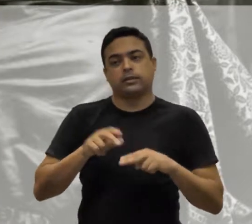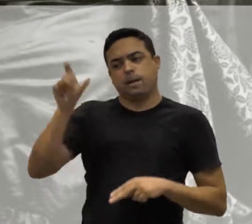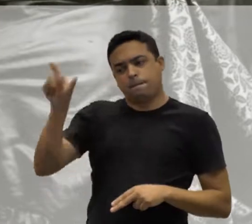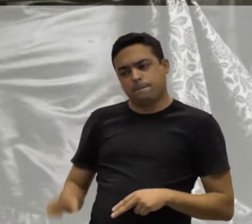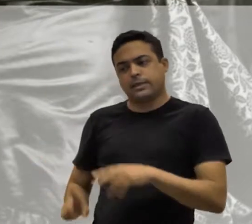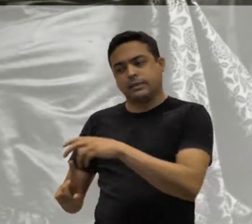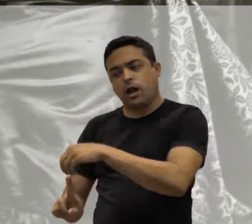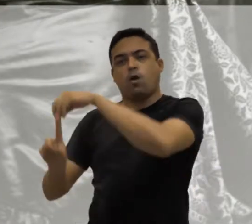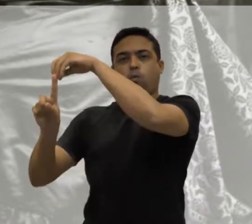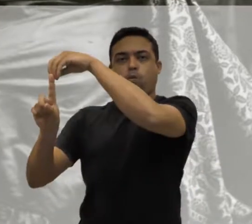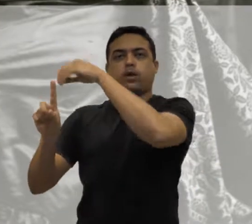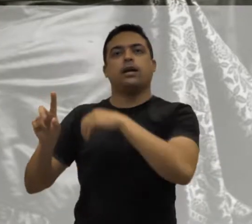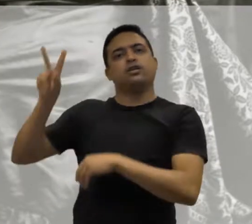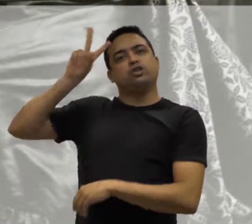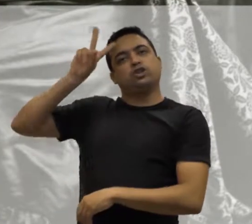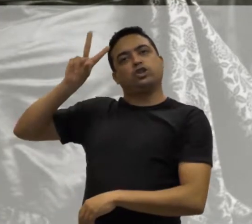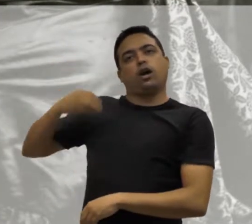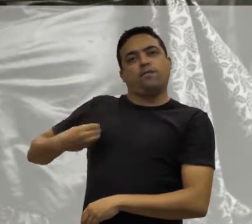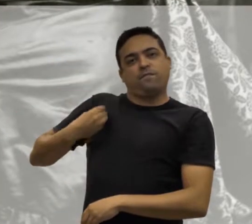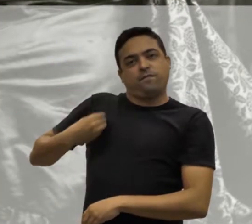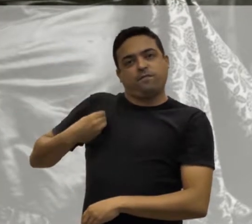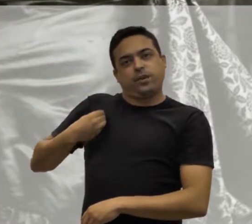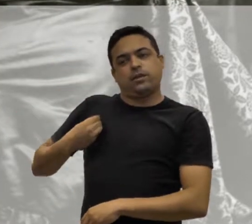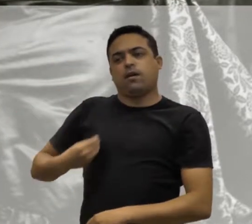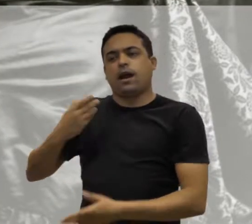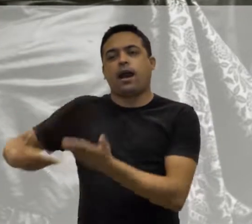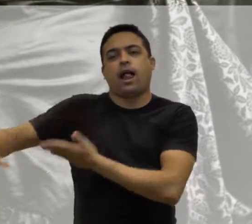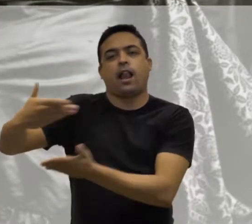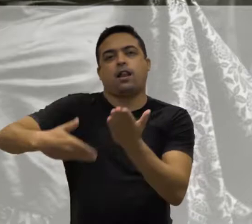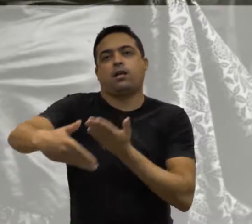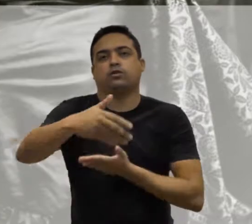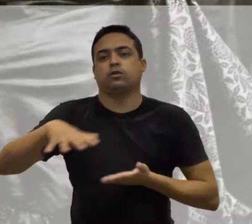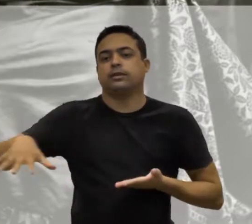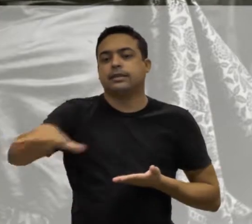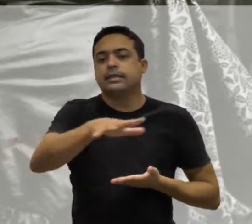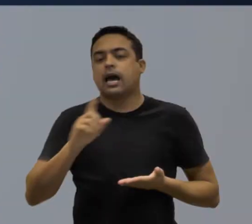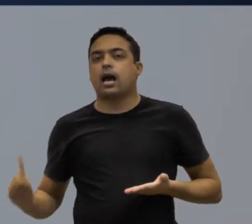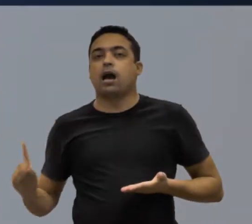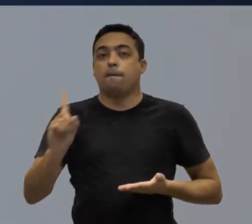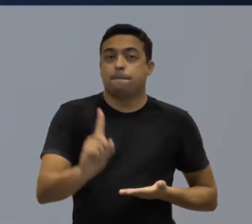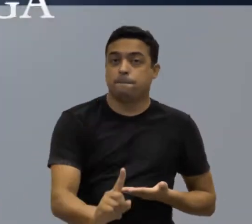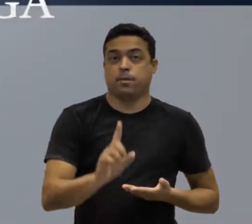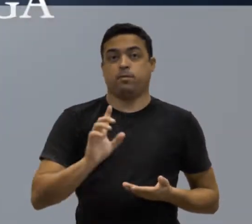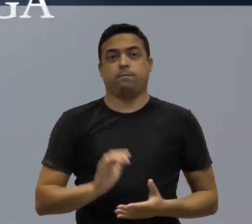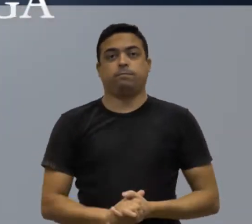como um ser individual e único, com sua história de vida e forma de relacionar-se com o meio.